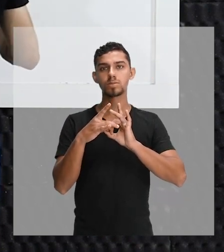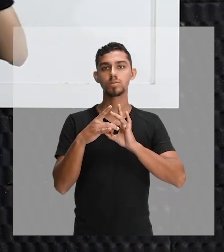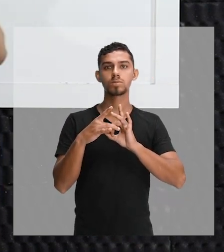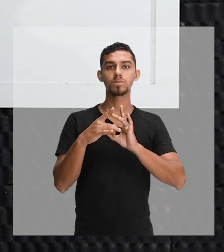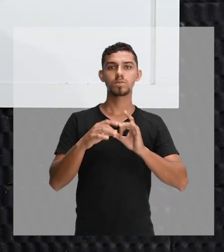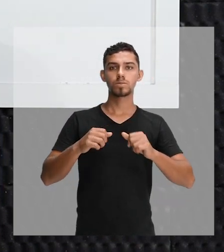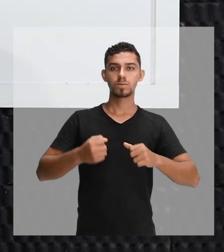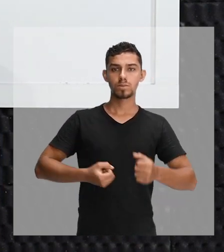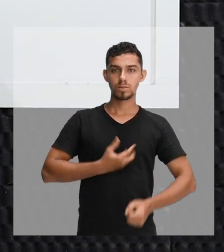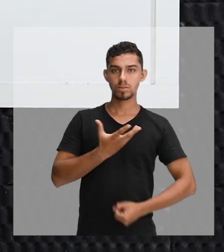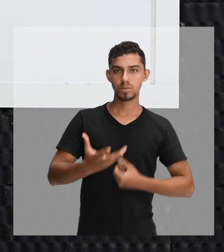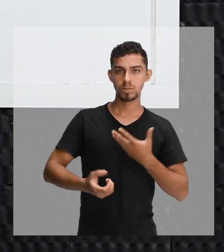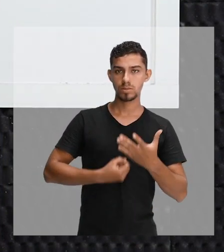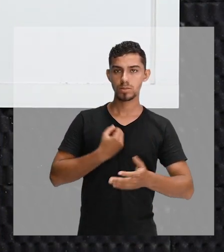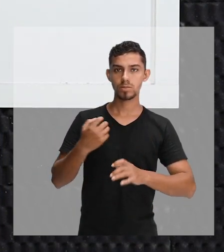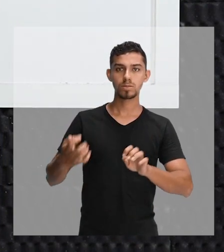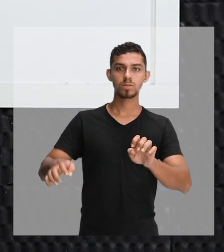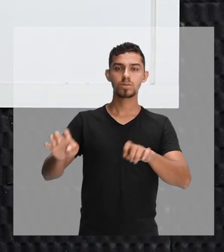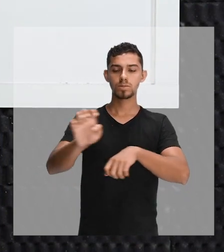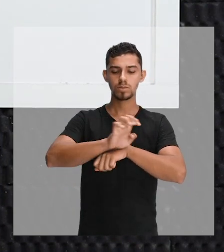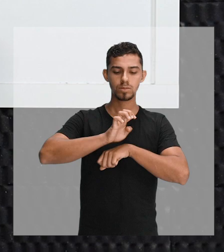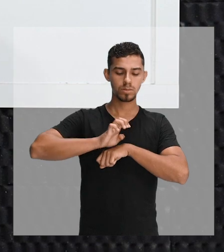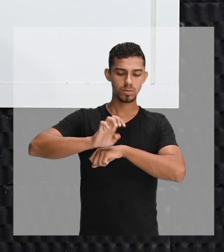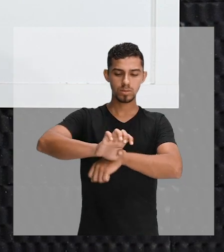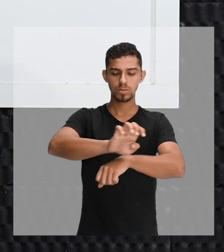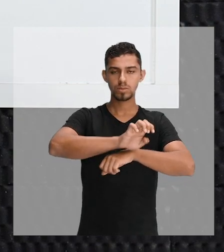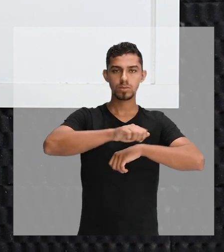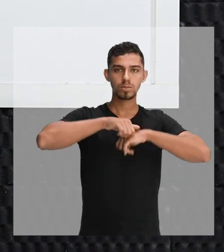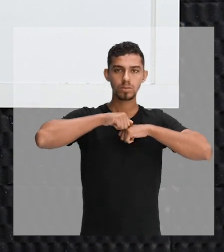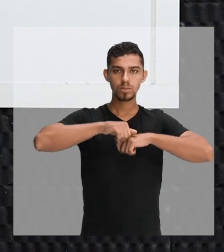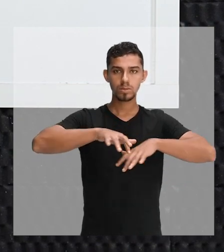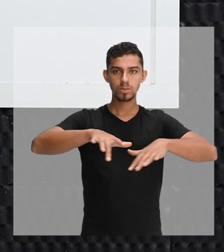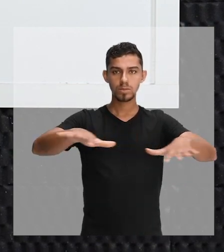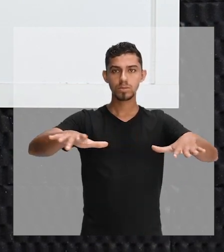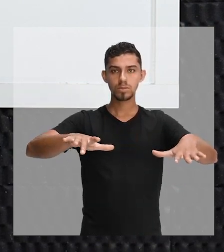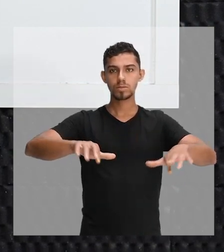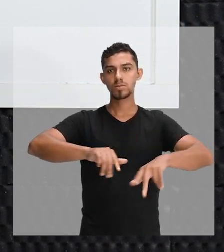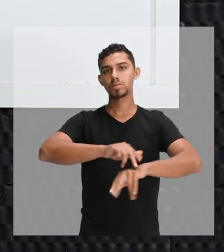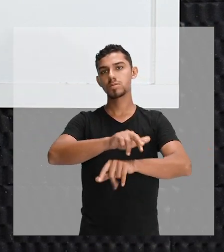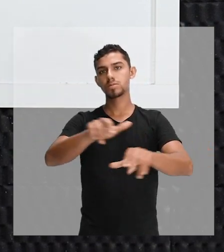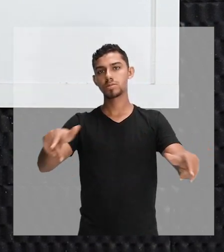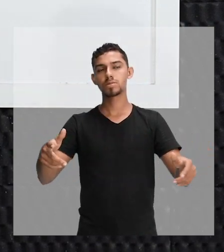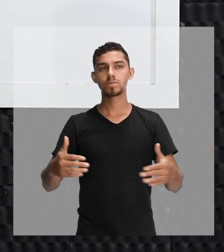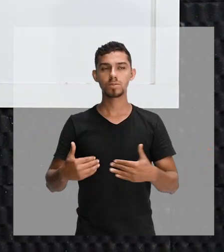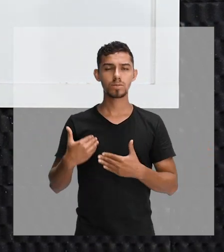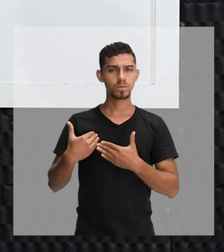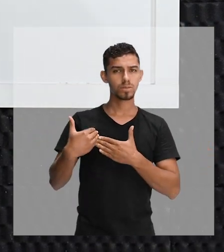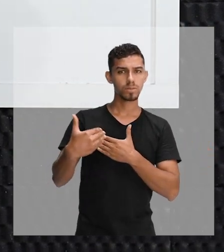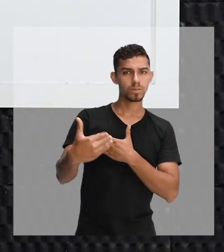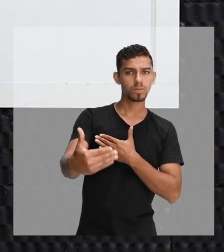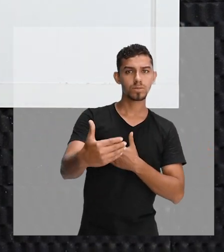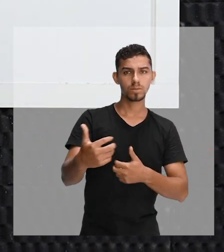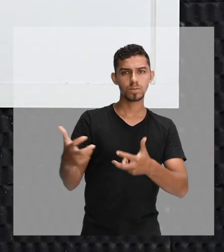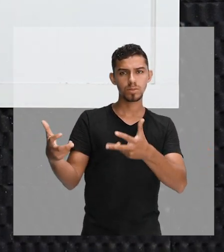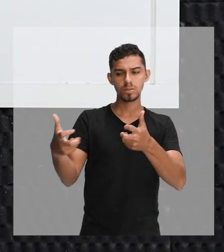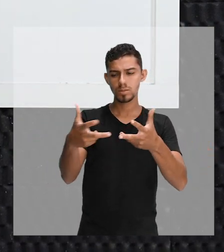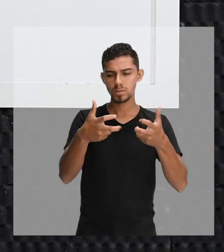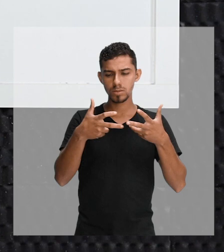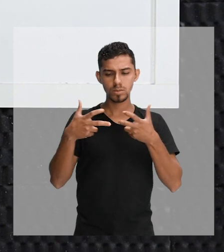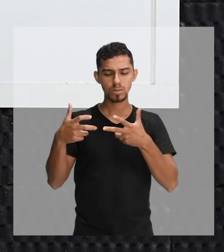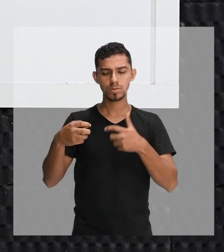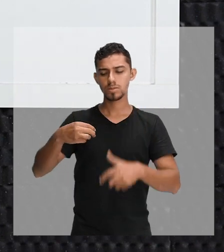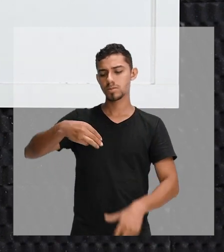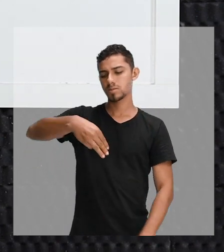Estado. E esse Estado ele começa a se manifestar de várias maneiras a partir de então. Vocês vão perceber que a partir de